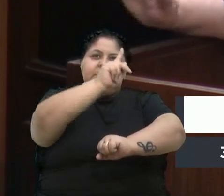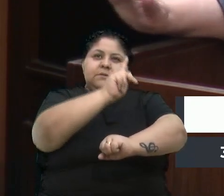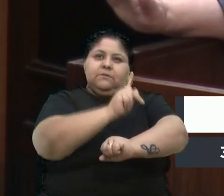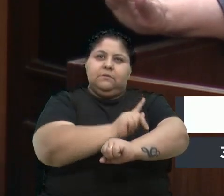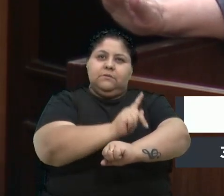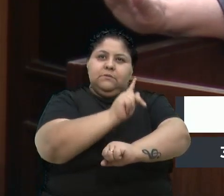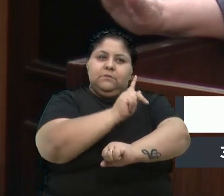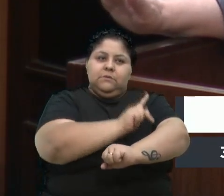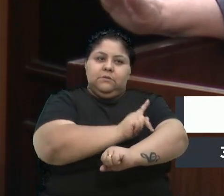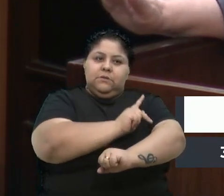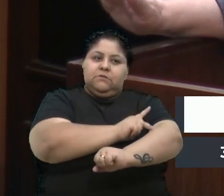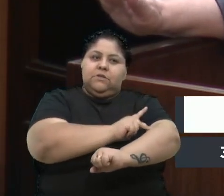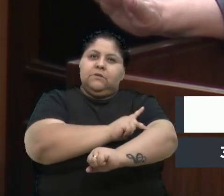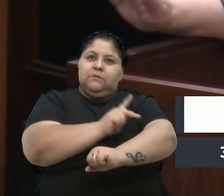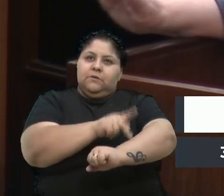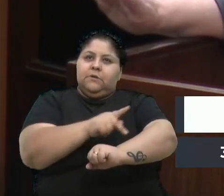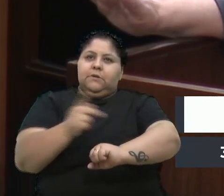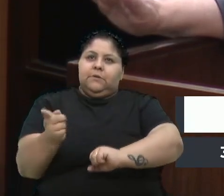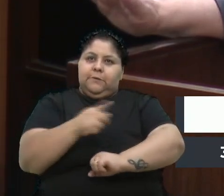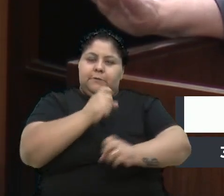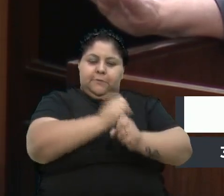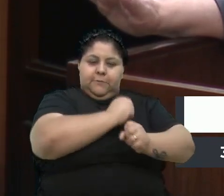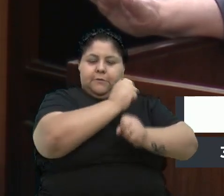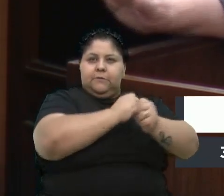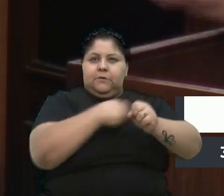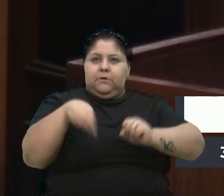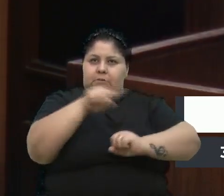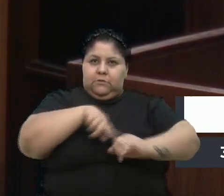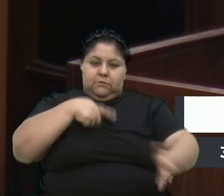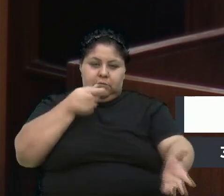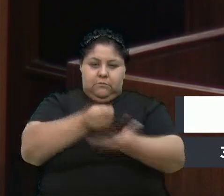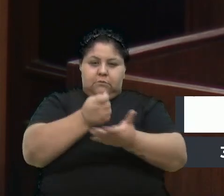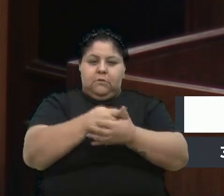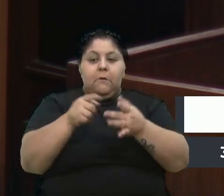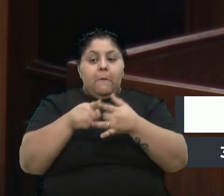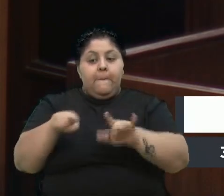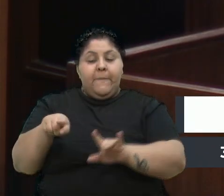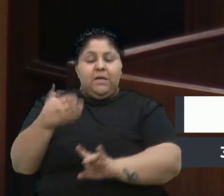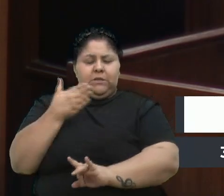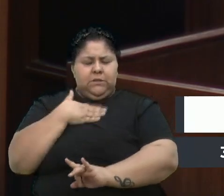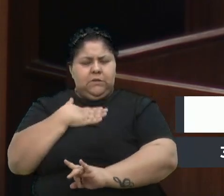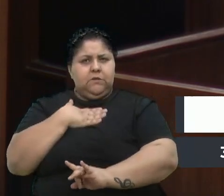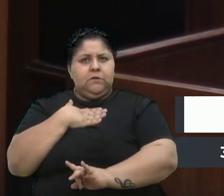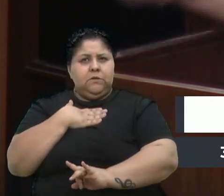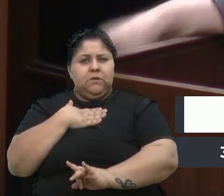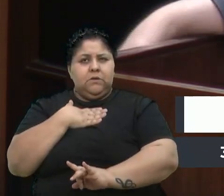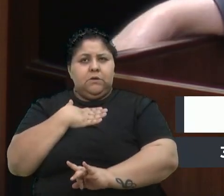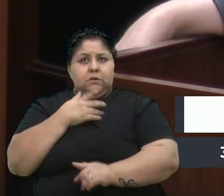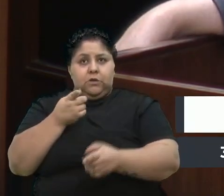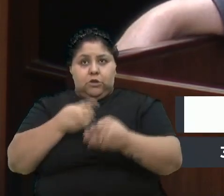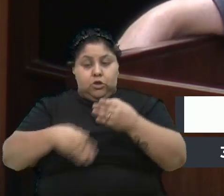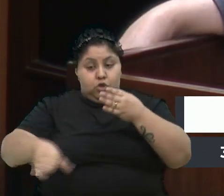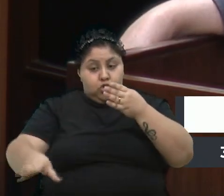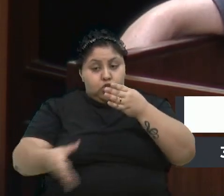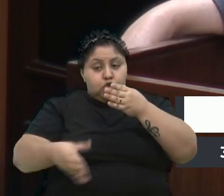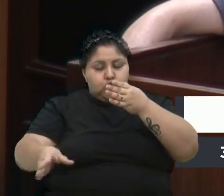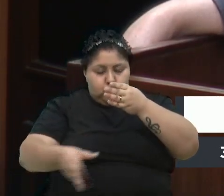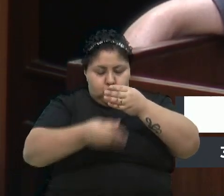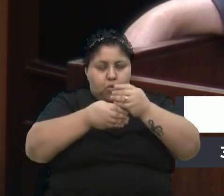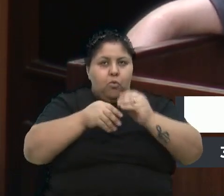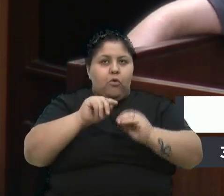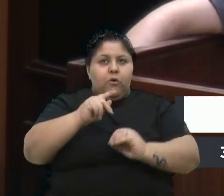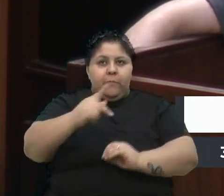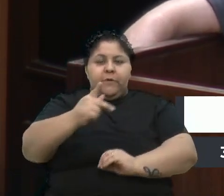realmente é para a construção dos prédios, é isso que a gente defende. Mas eu me somo a sua fala, porque eu sei